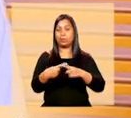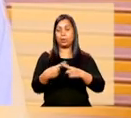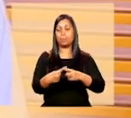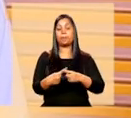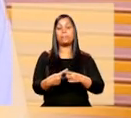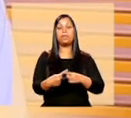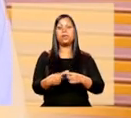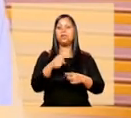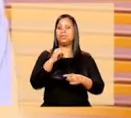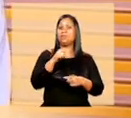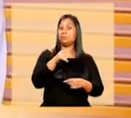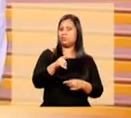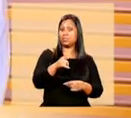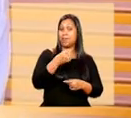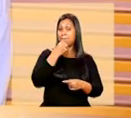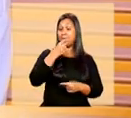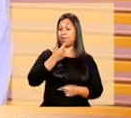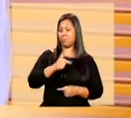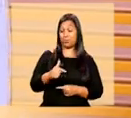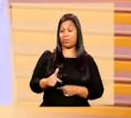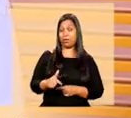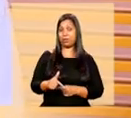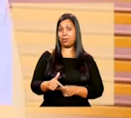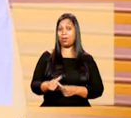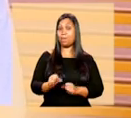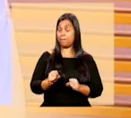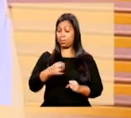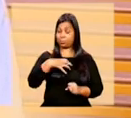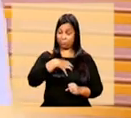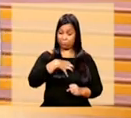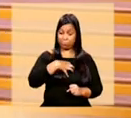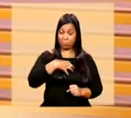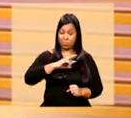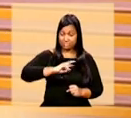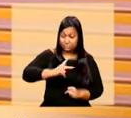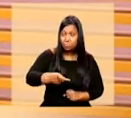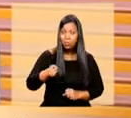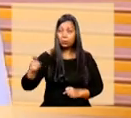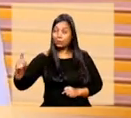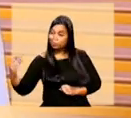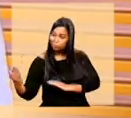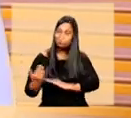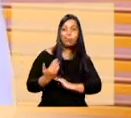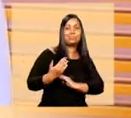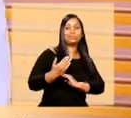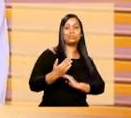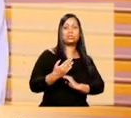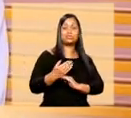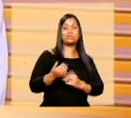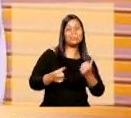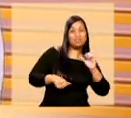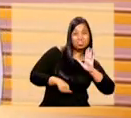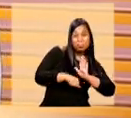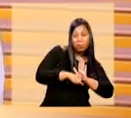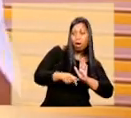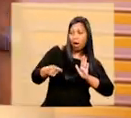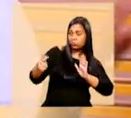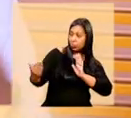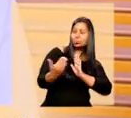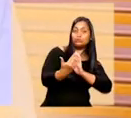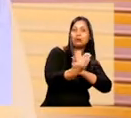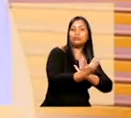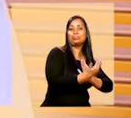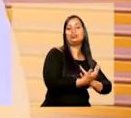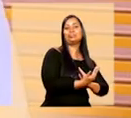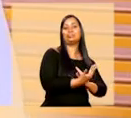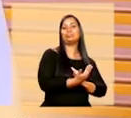Porque se você não está bem, mesmo transplantado, o outro está ali para te ajudar. Se você está mal, o outro está ali